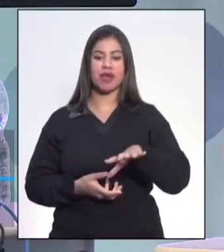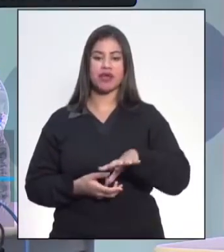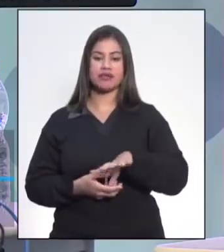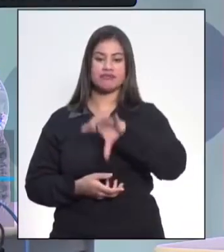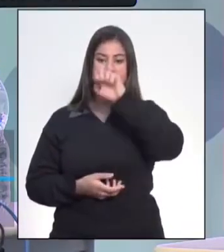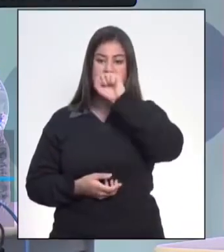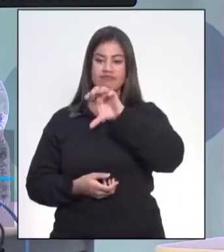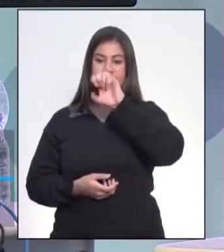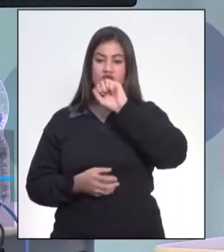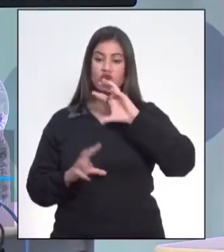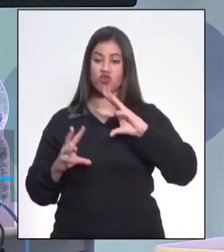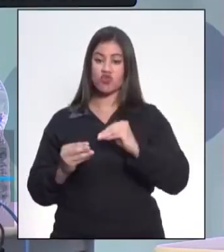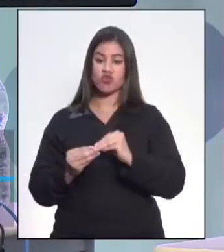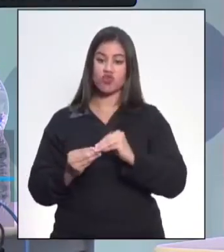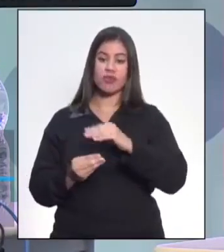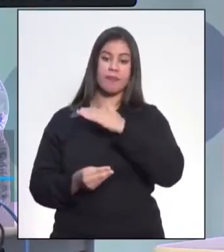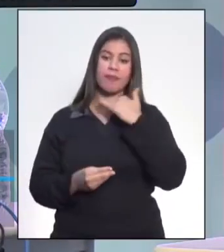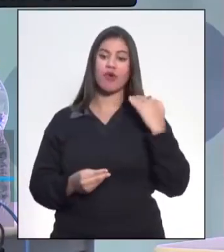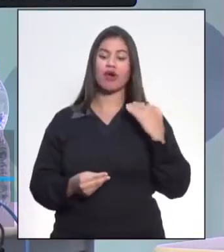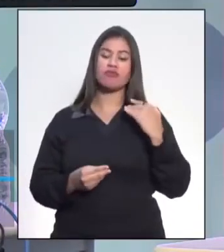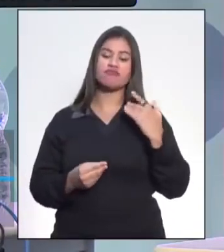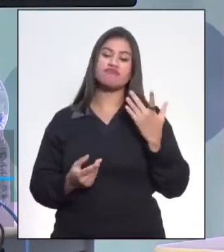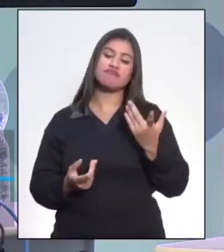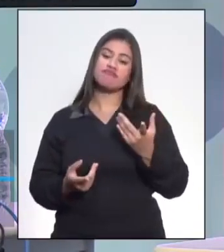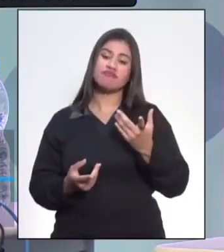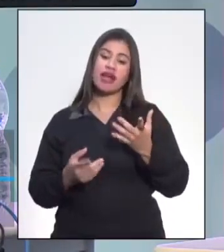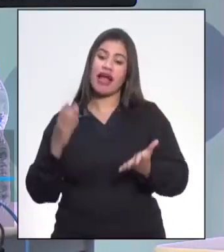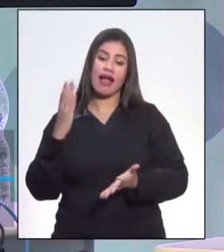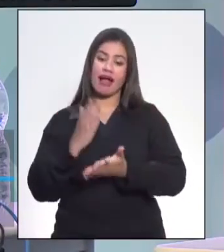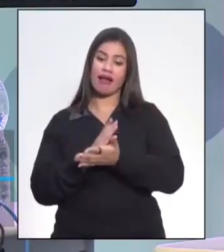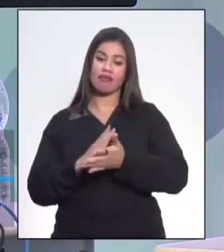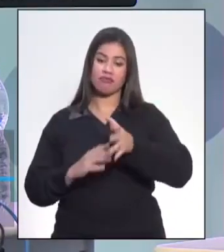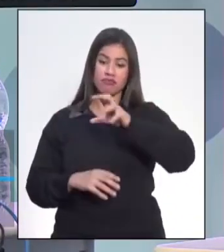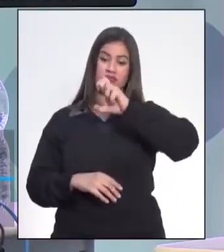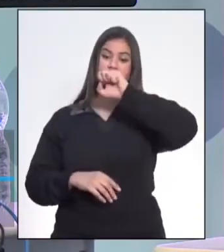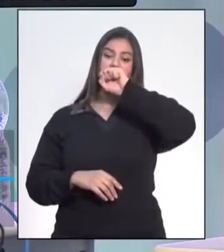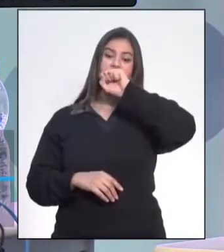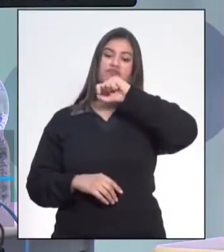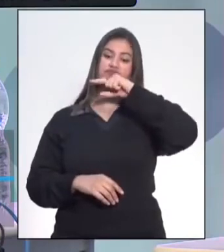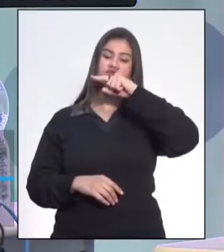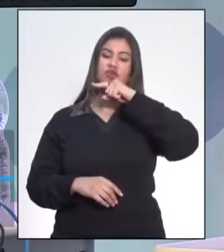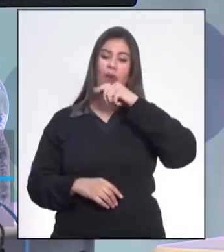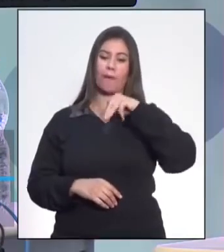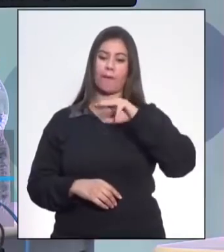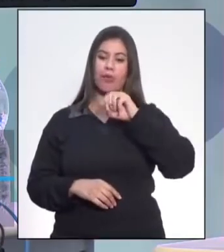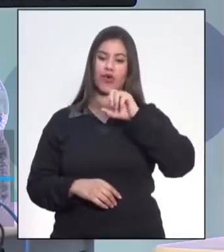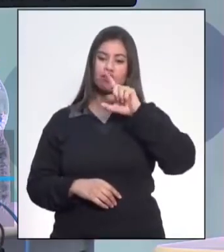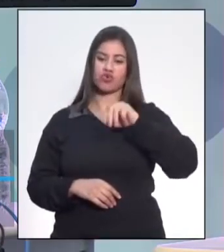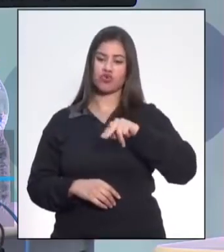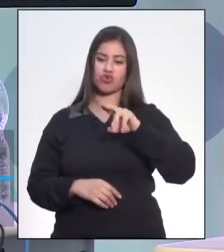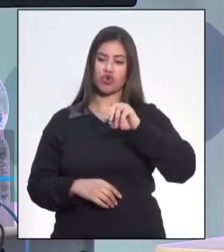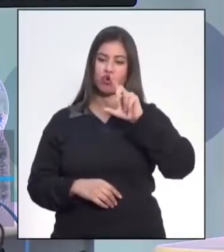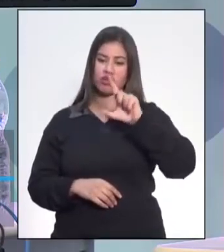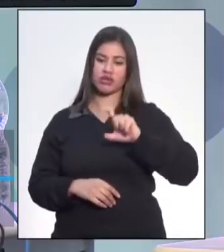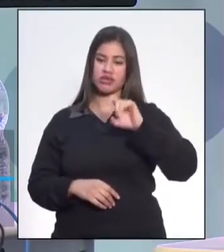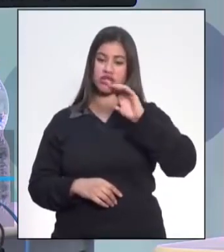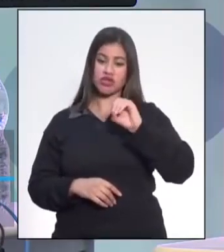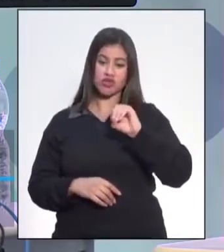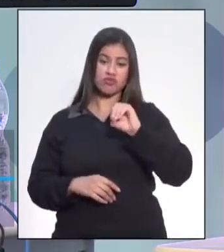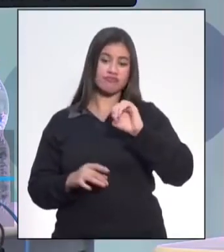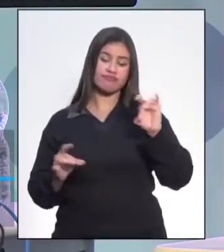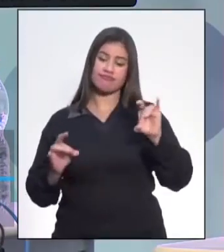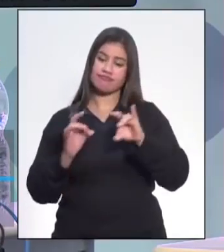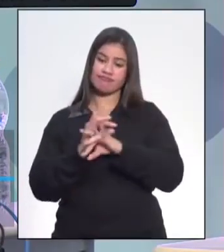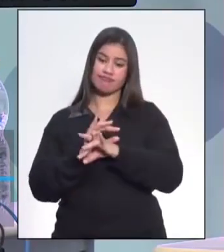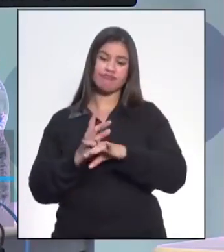do oxigênio, a pessoa vai morrer porque não tem oxigênio, né? Porque mesmo tendo só o monóxido, ela vai acabar, né? E nem tem mais